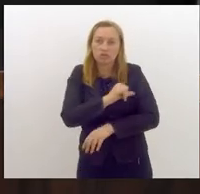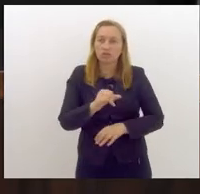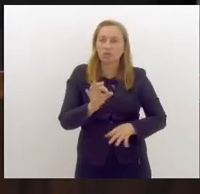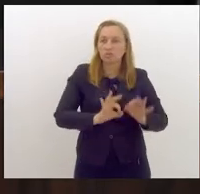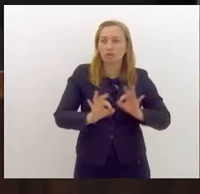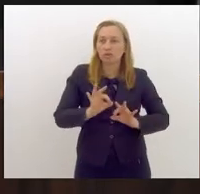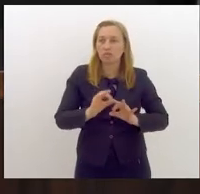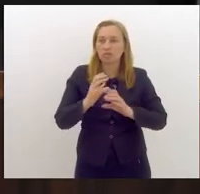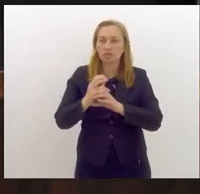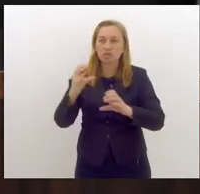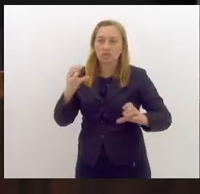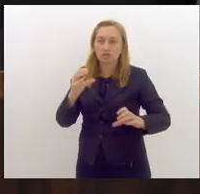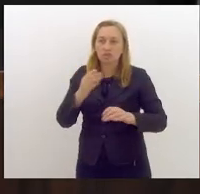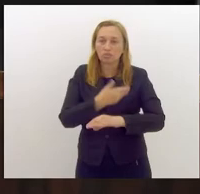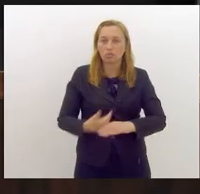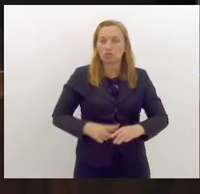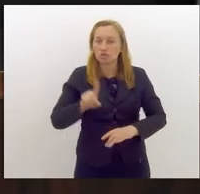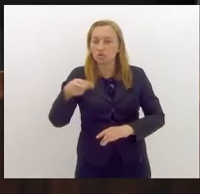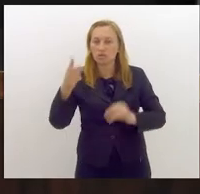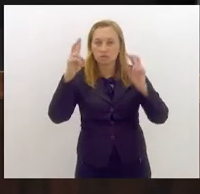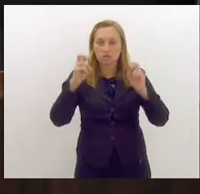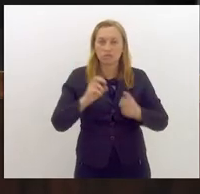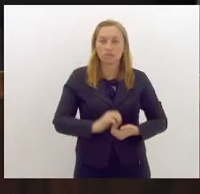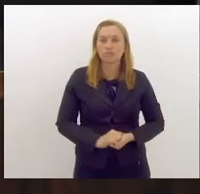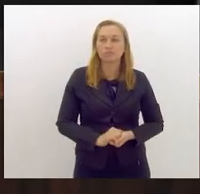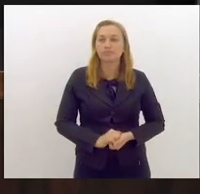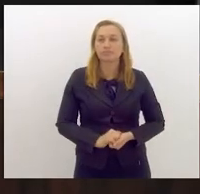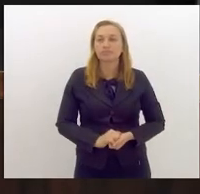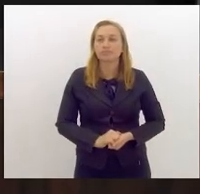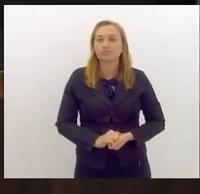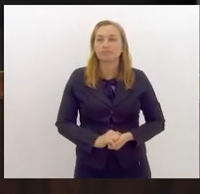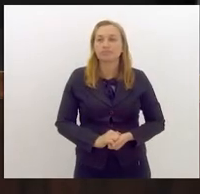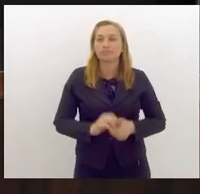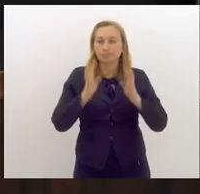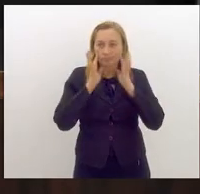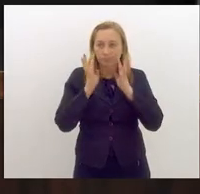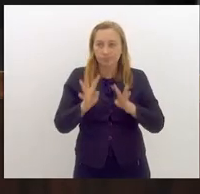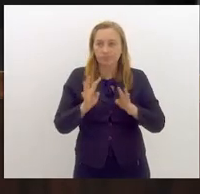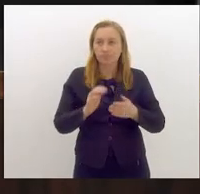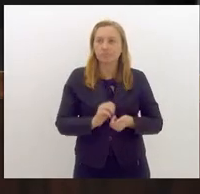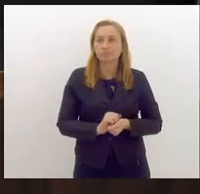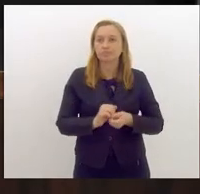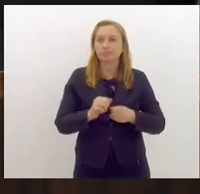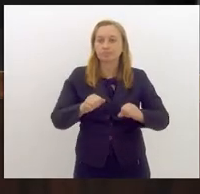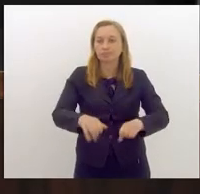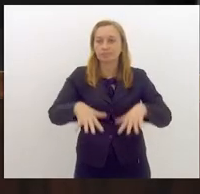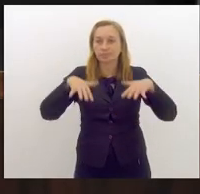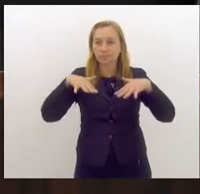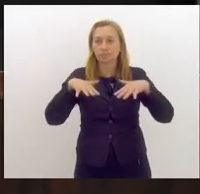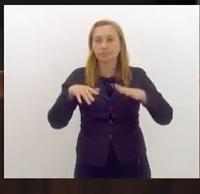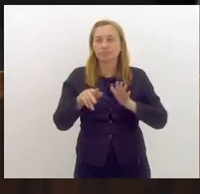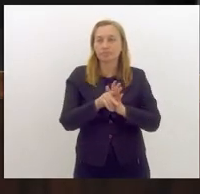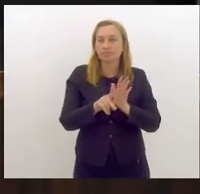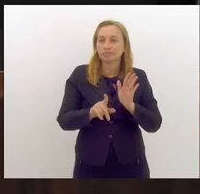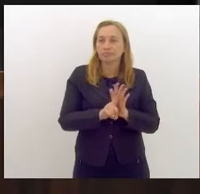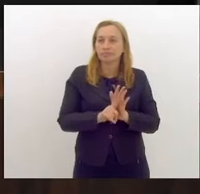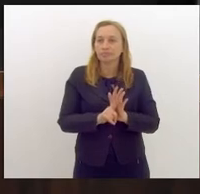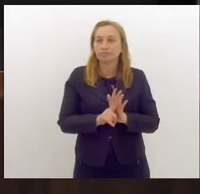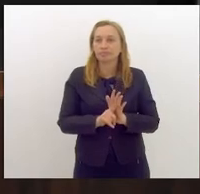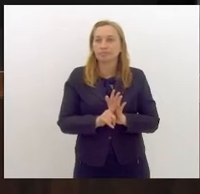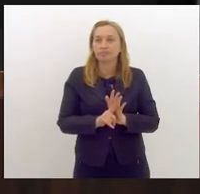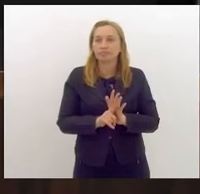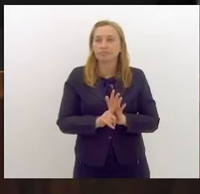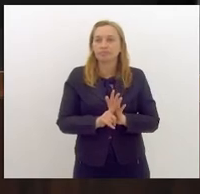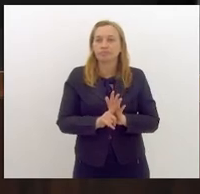programa de engenharia pública e da outras providências chamar a atenção da plenário esse projeto trata-se daquele projeto